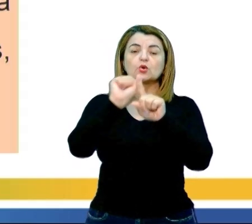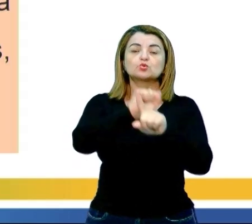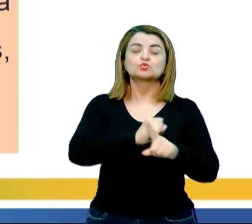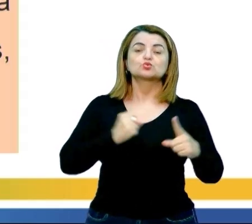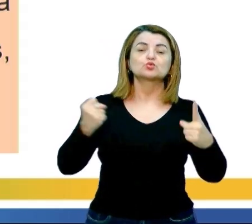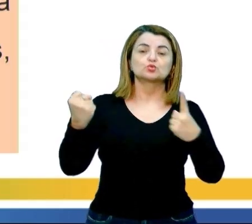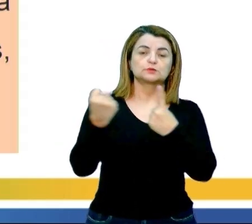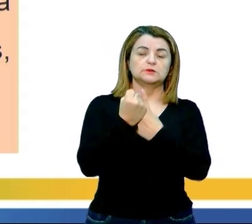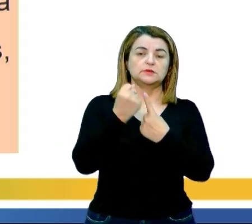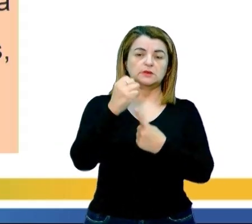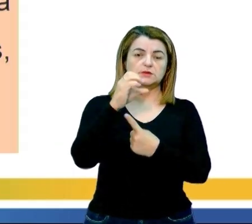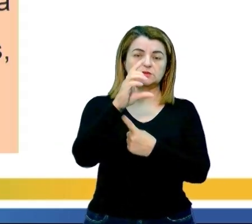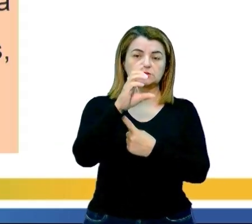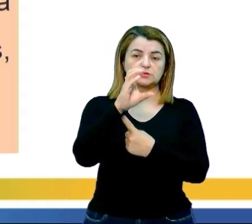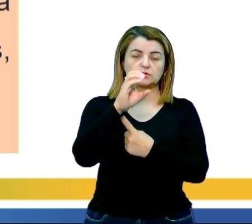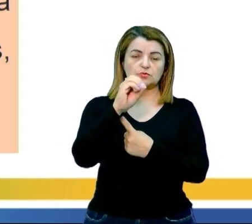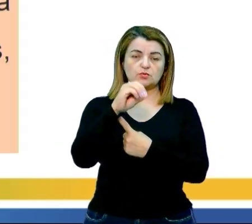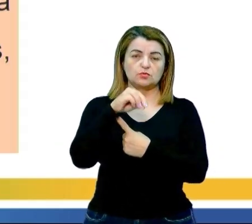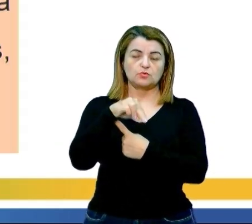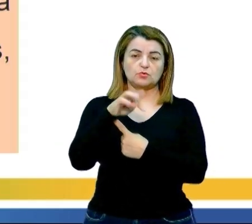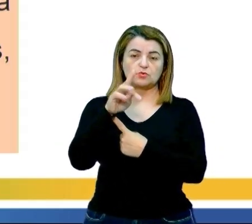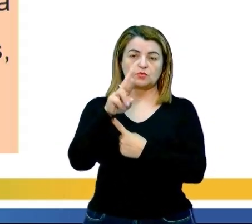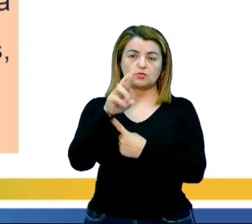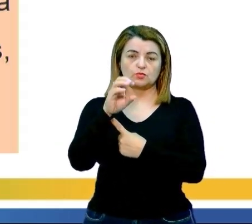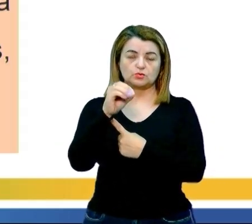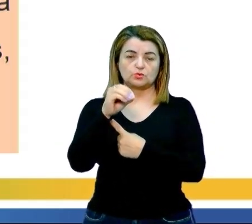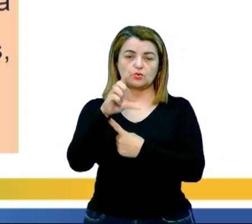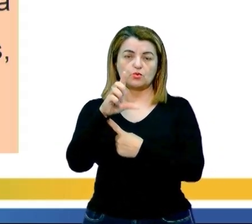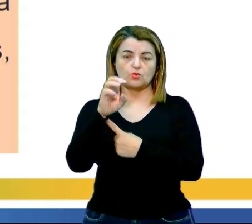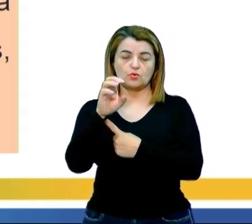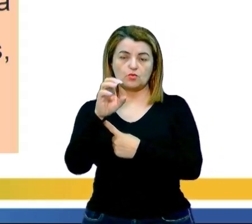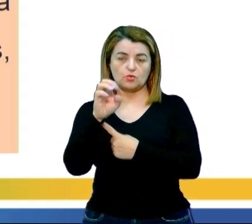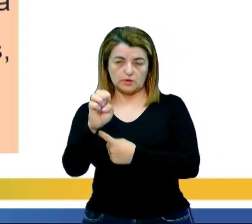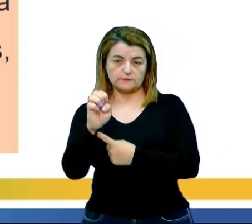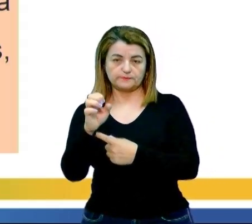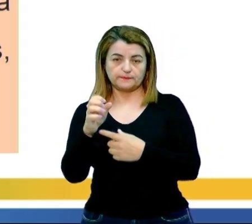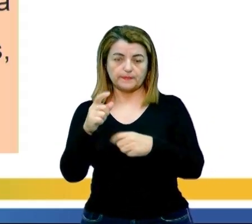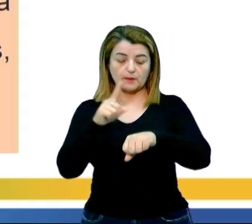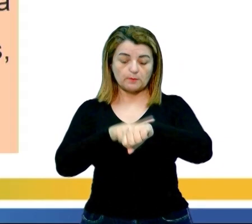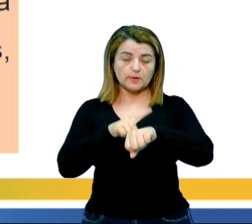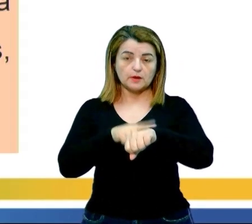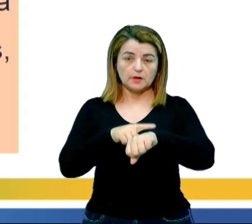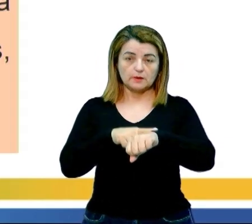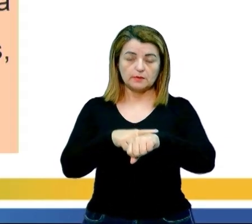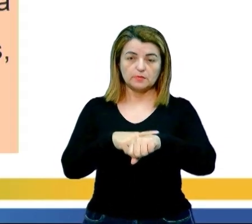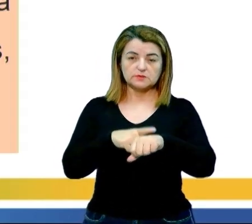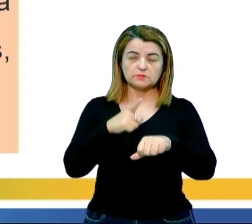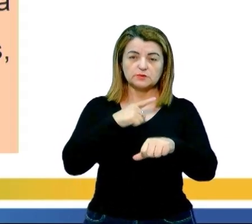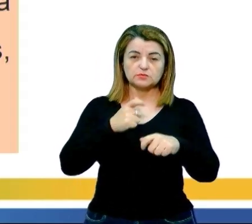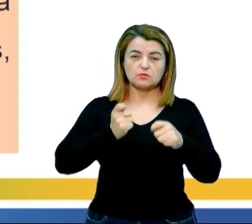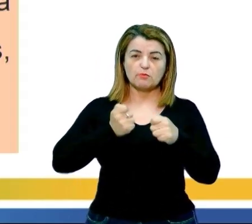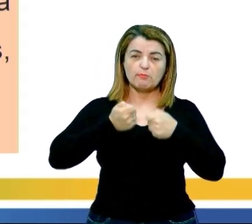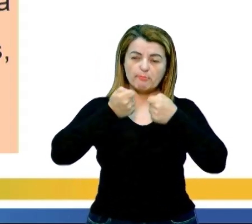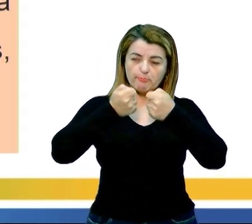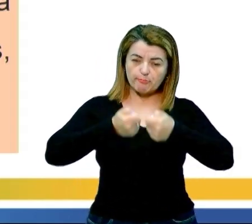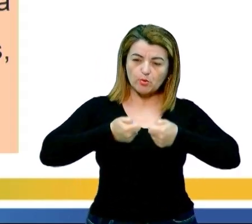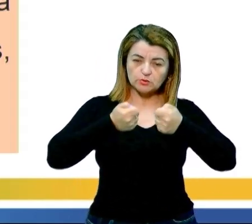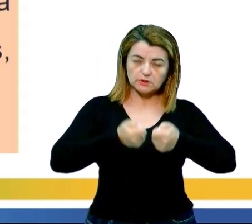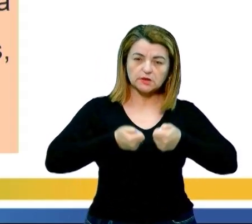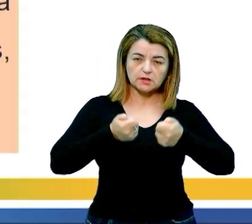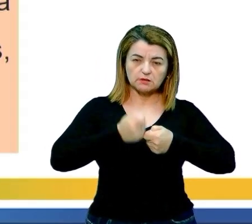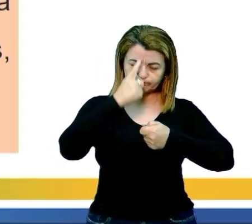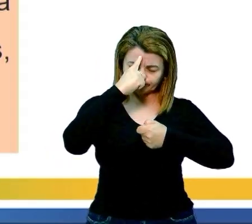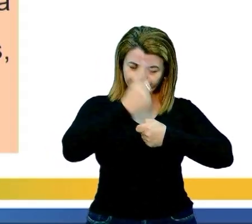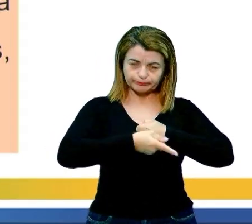sociedade de controle. Então, num primeiro momento, a gente tem o poder disciplinar, que vai estar diretamente relacionada